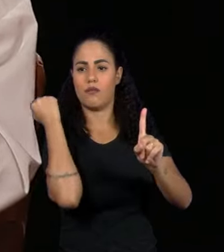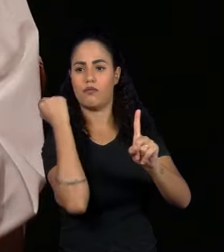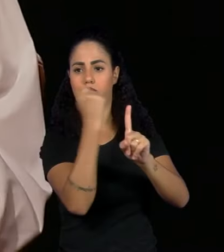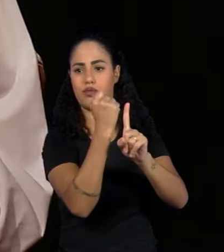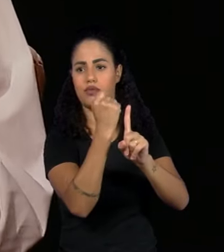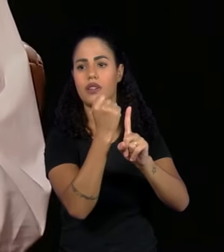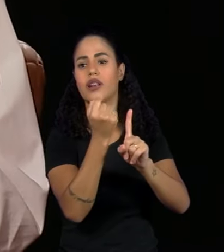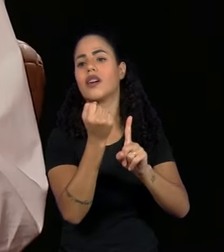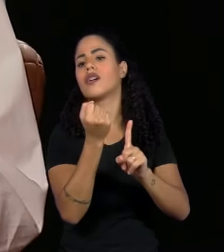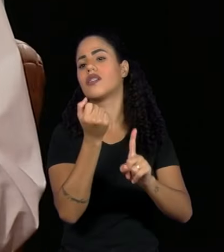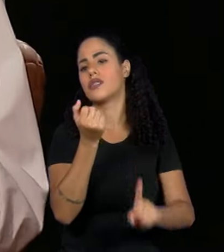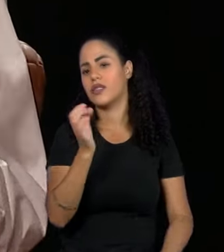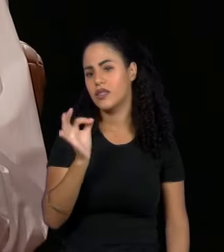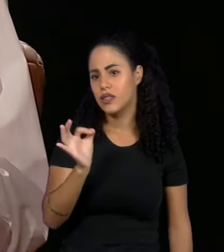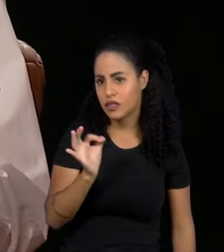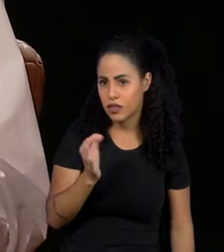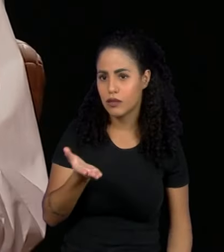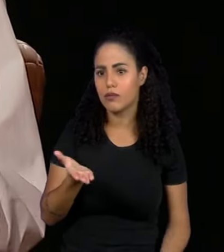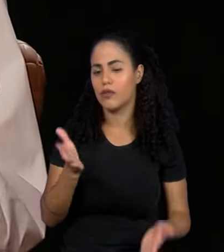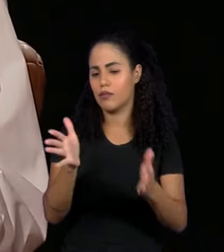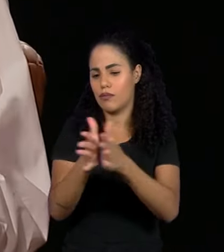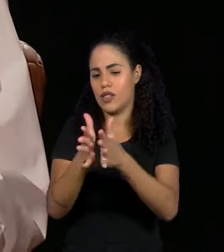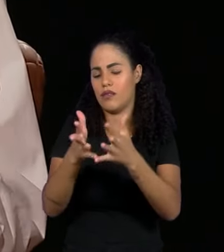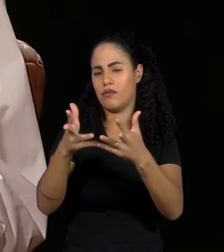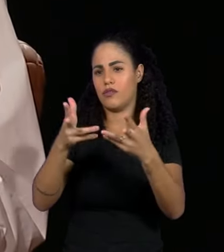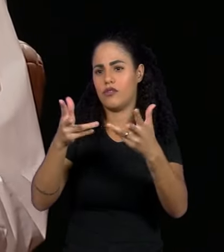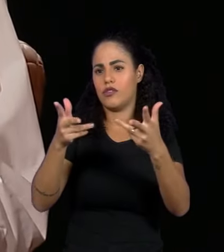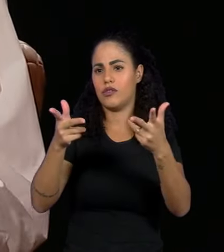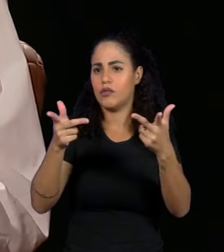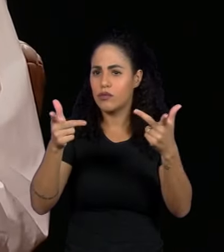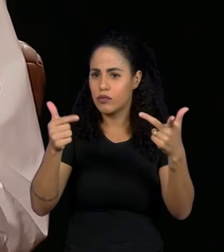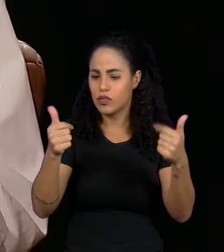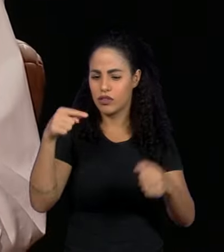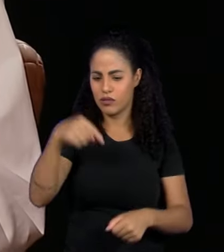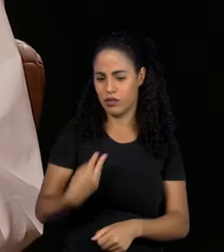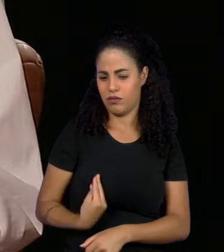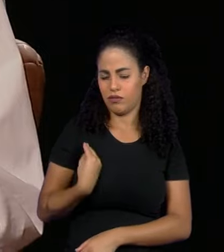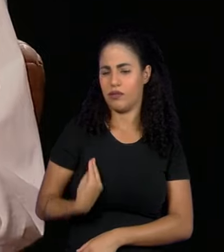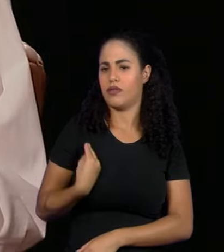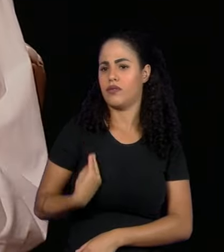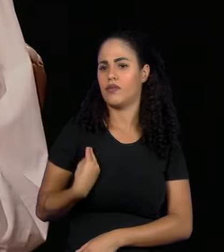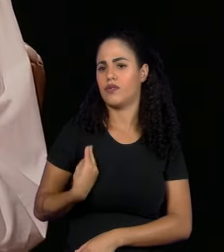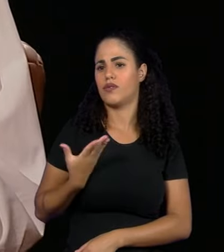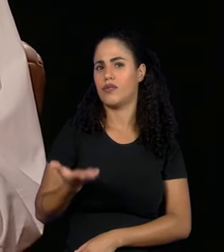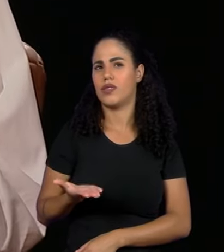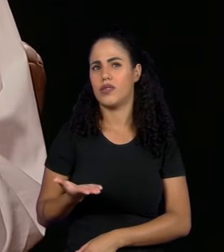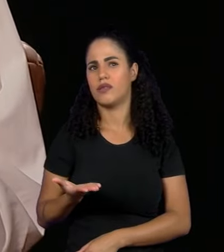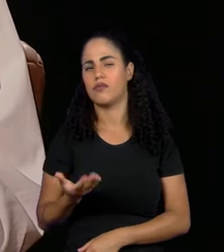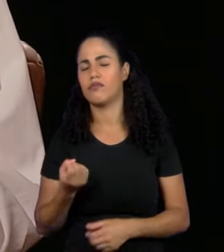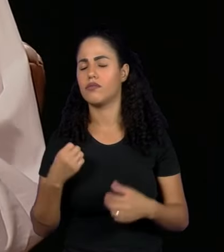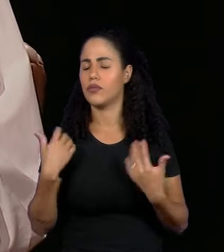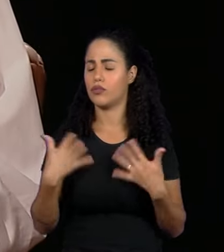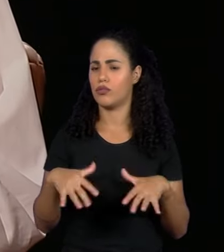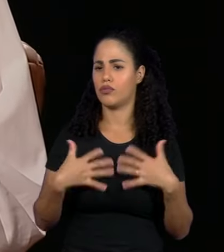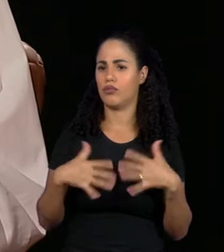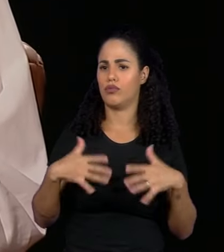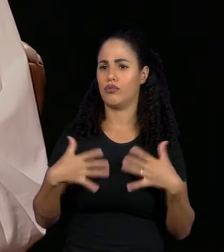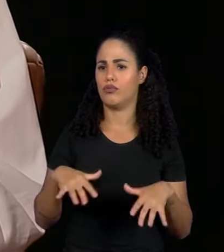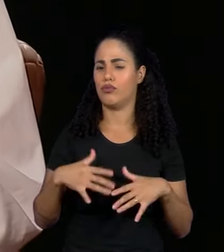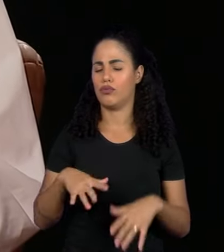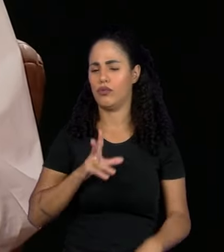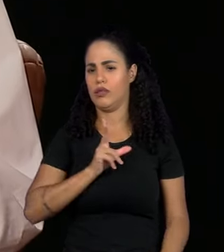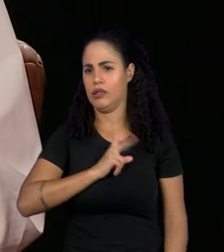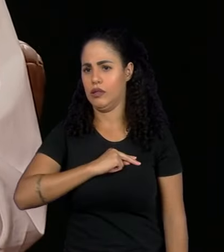Moçambique foi maravilhoso, tá? O tempo que a gente ficou lá. Eram os Celsos, como eles nos chamavam,